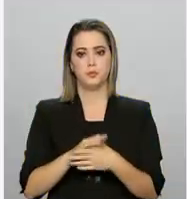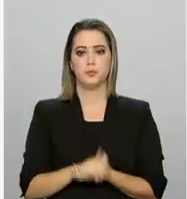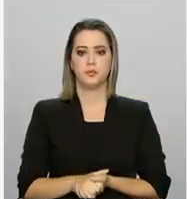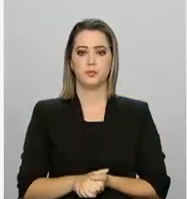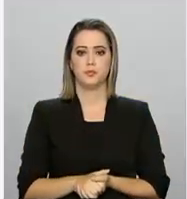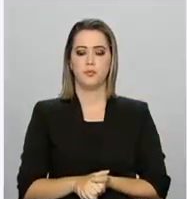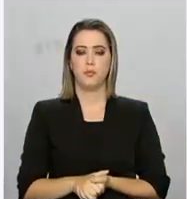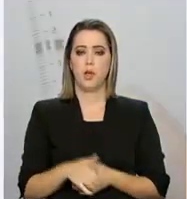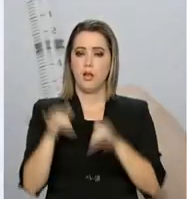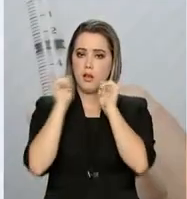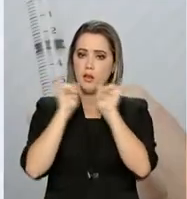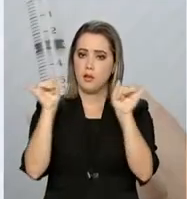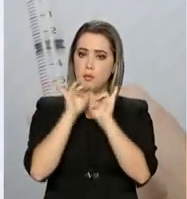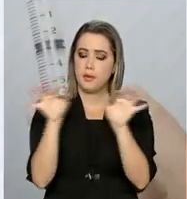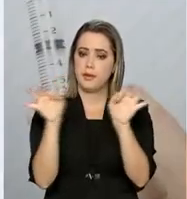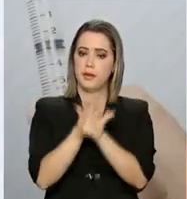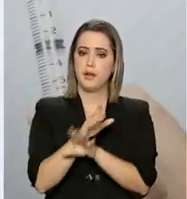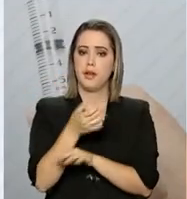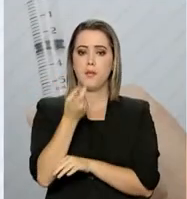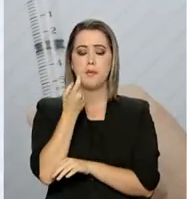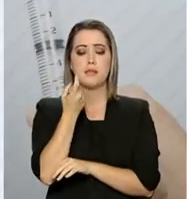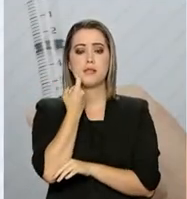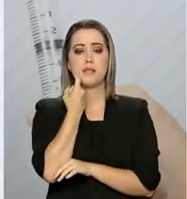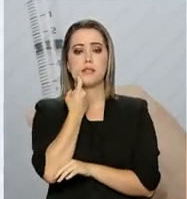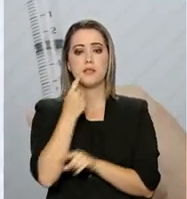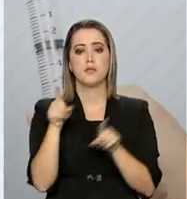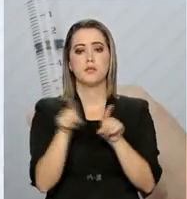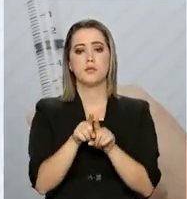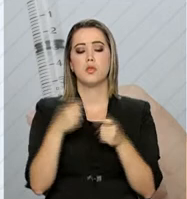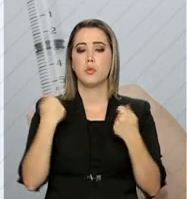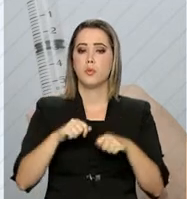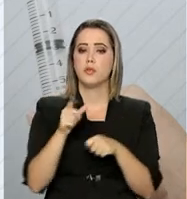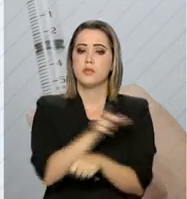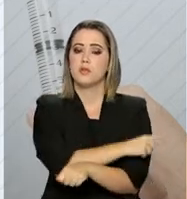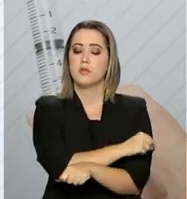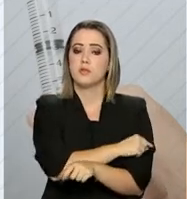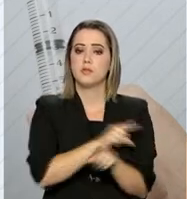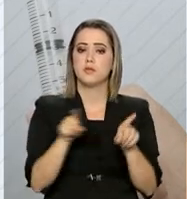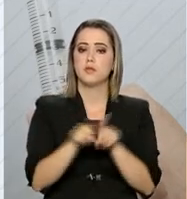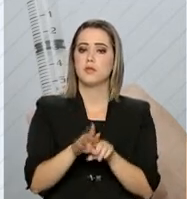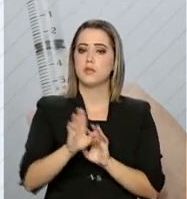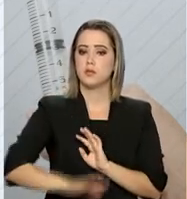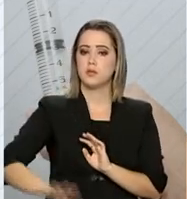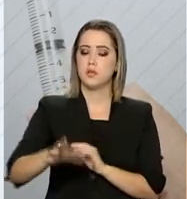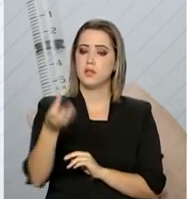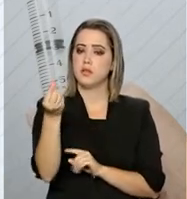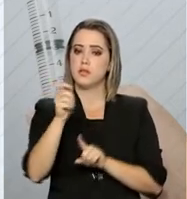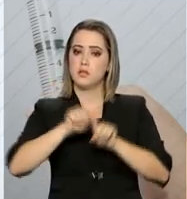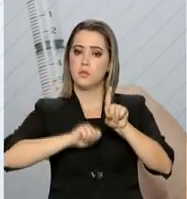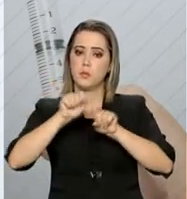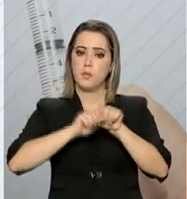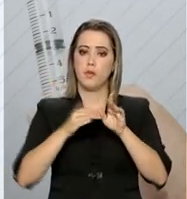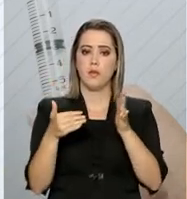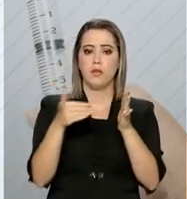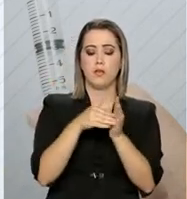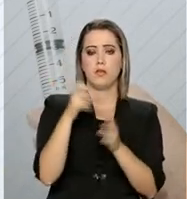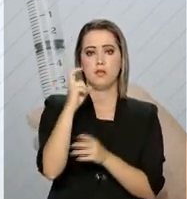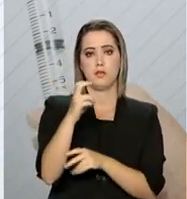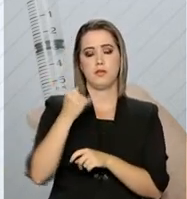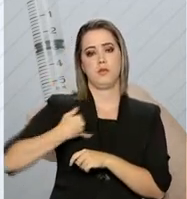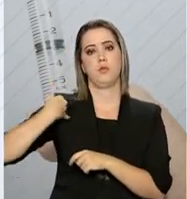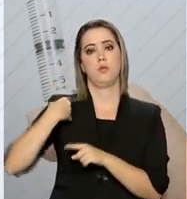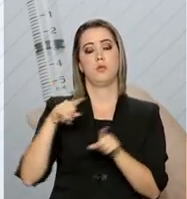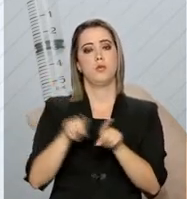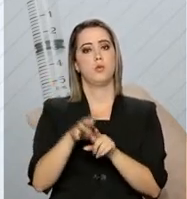a campanha da gripe termina na próxima sexta feira 20 não se vacinar crianças de seis meses a menores de 5 anos